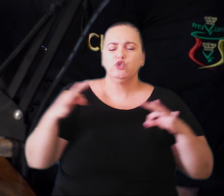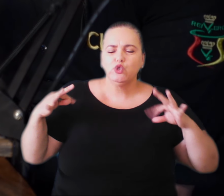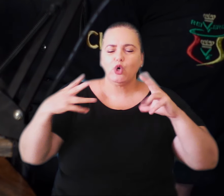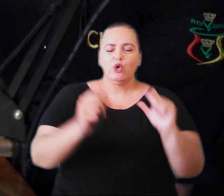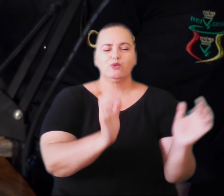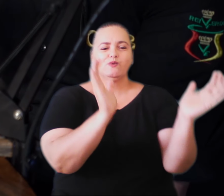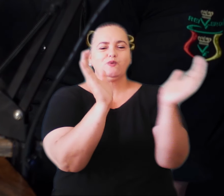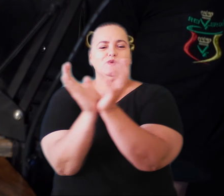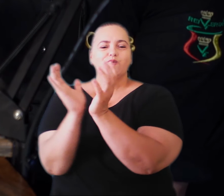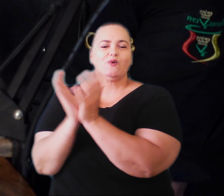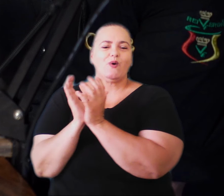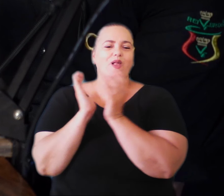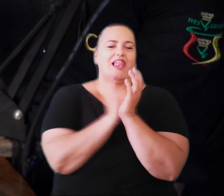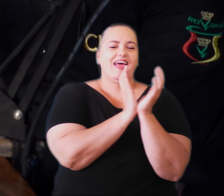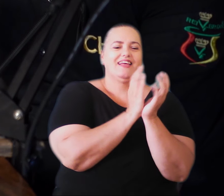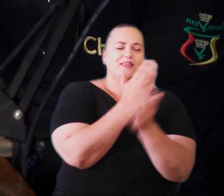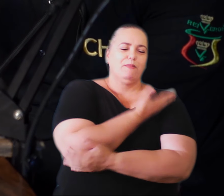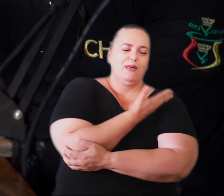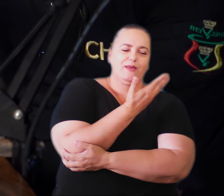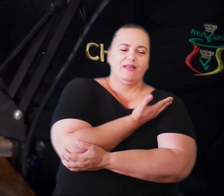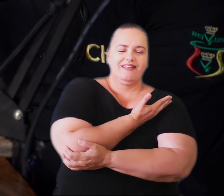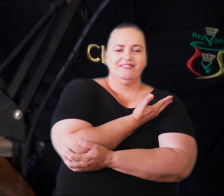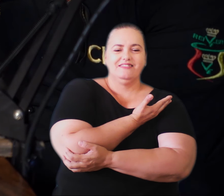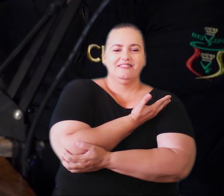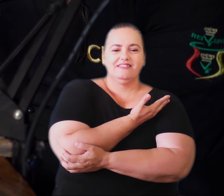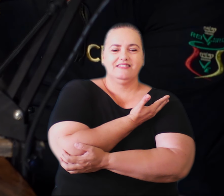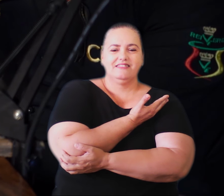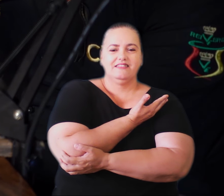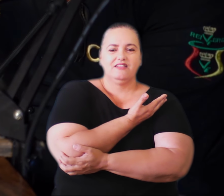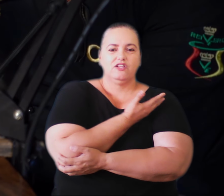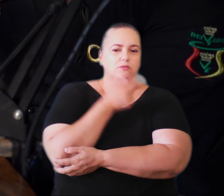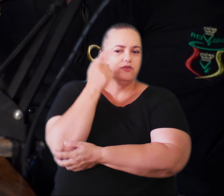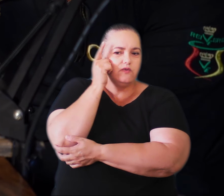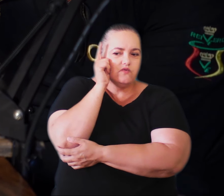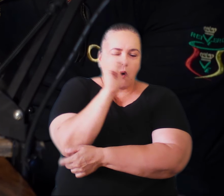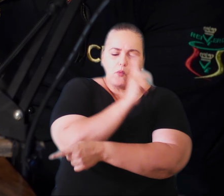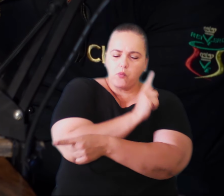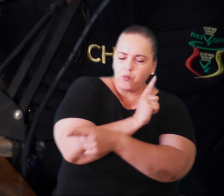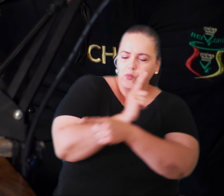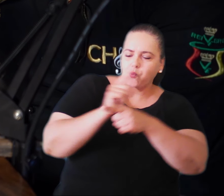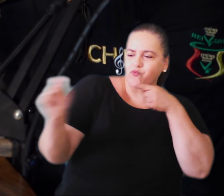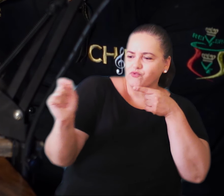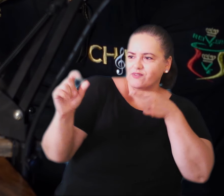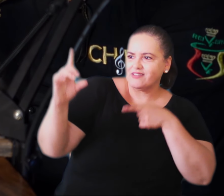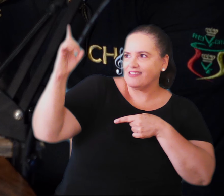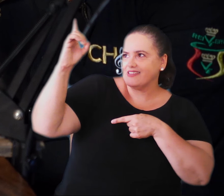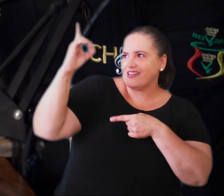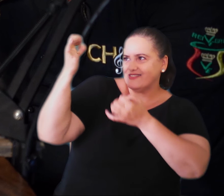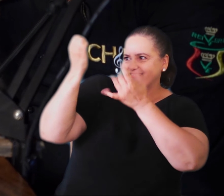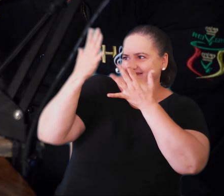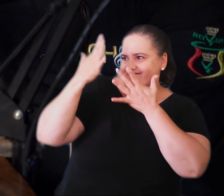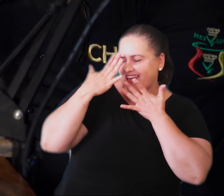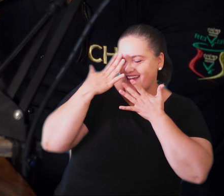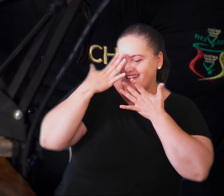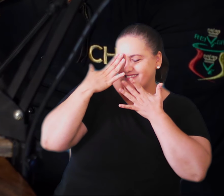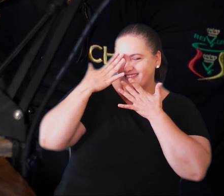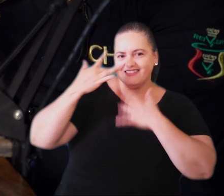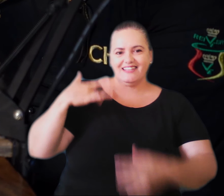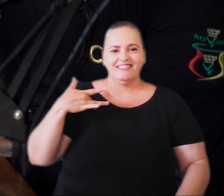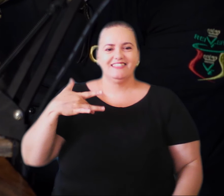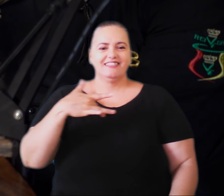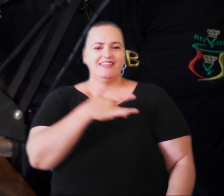colegas. Iguais. Nós somos vencedores, pela graça de Deus, com saúde, né?